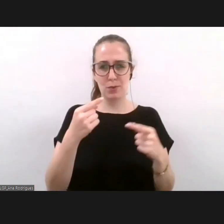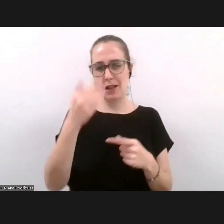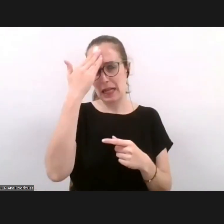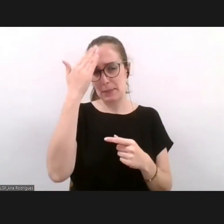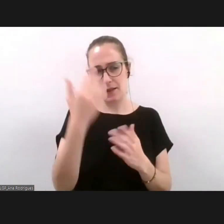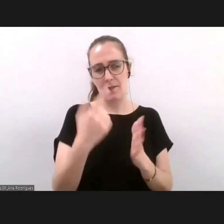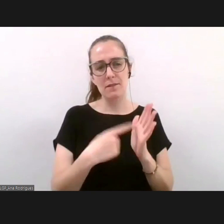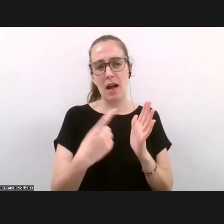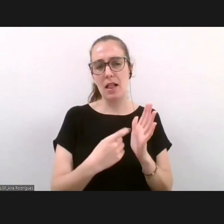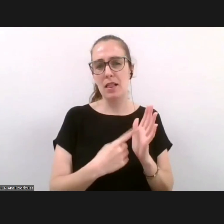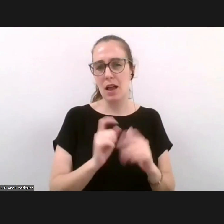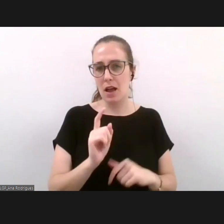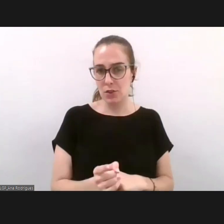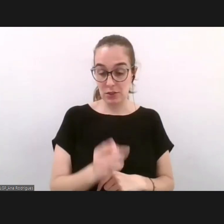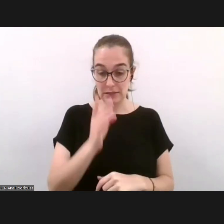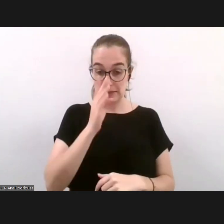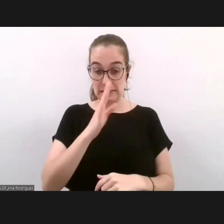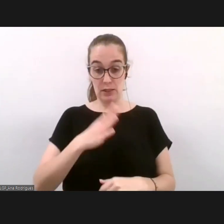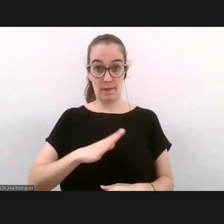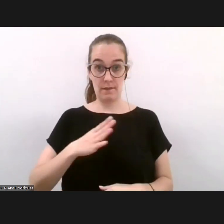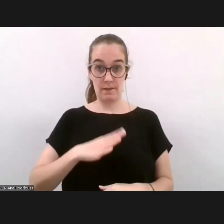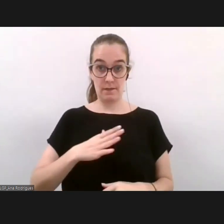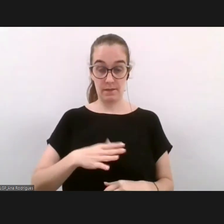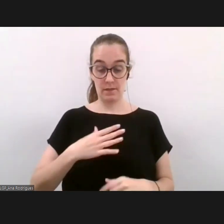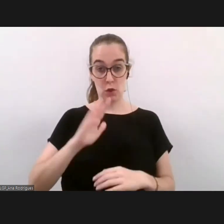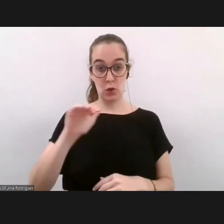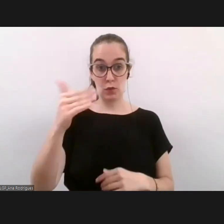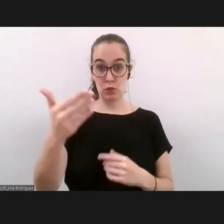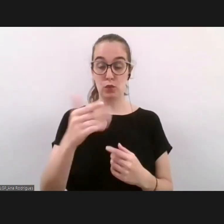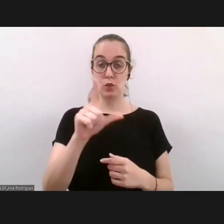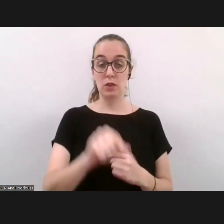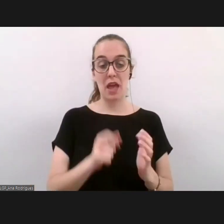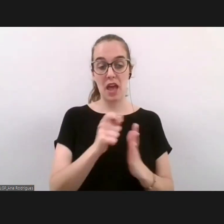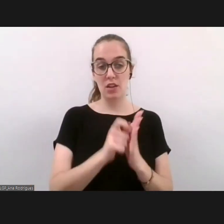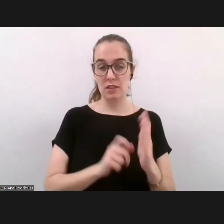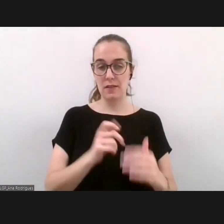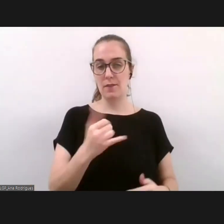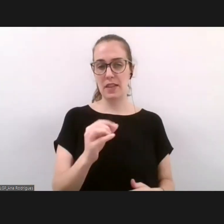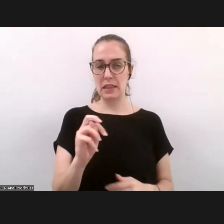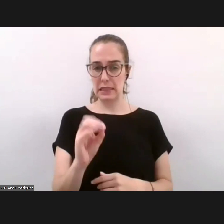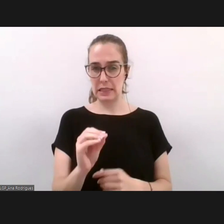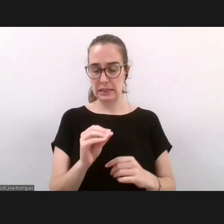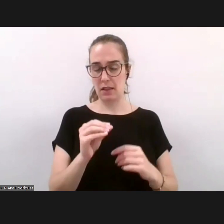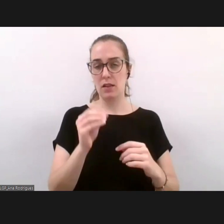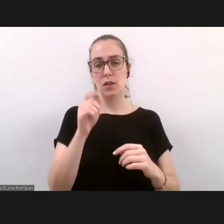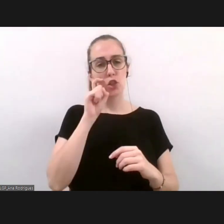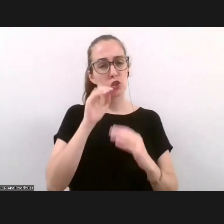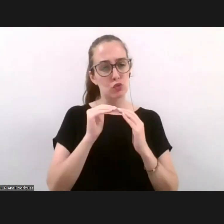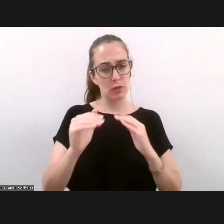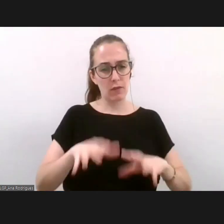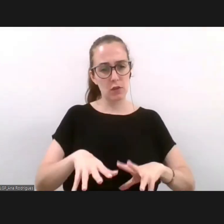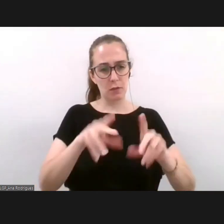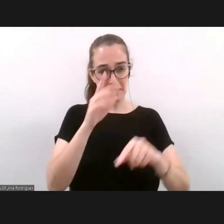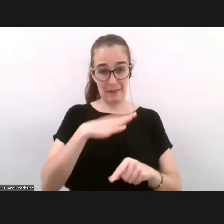se conseguir de forma mais eficaz implementar a Agenda 2030 para o desenvolvimento sustentável e